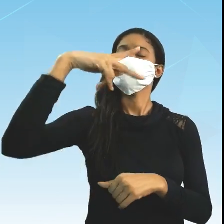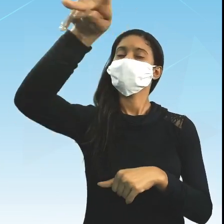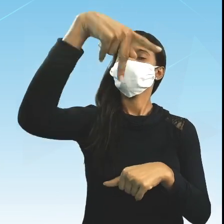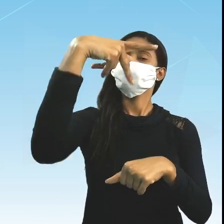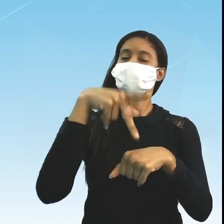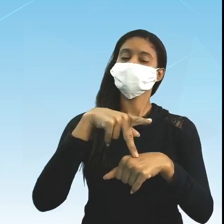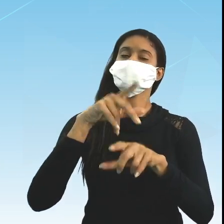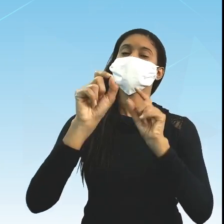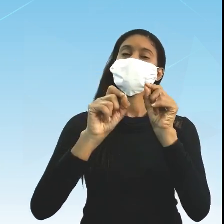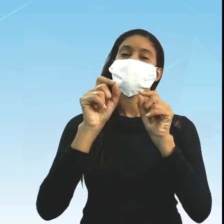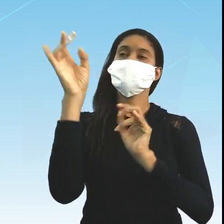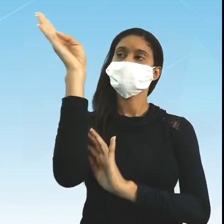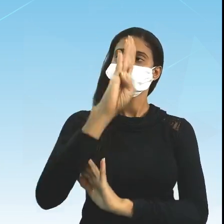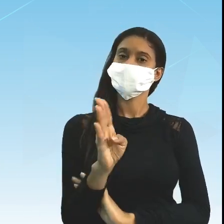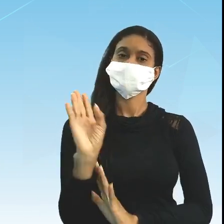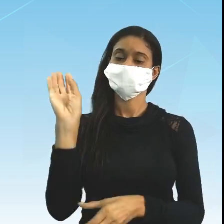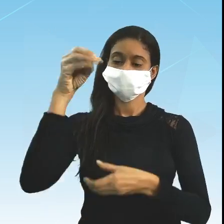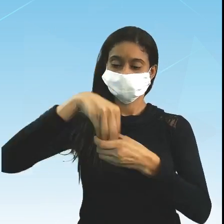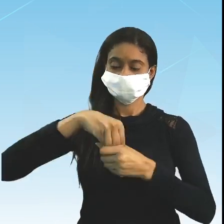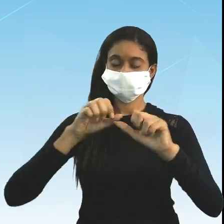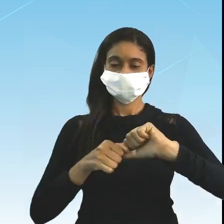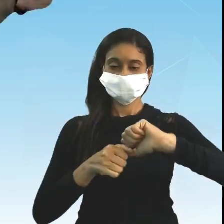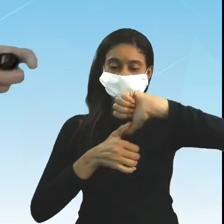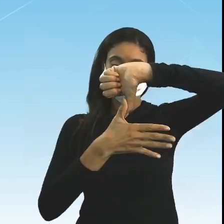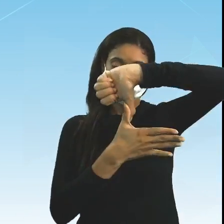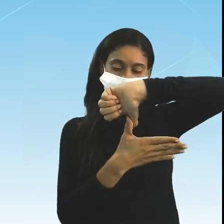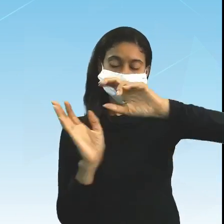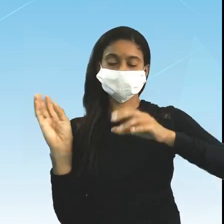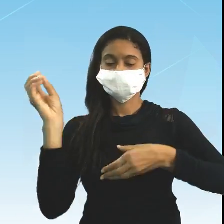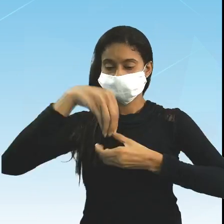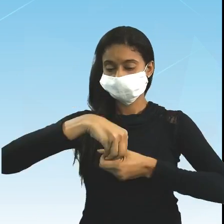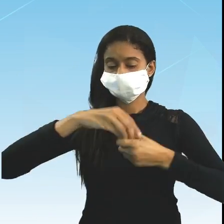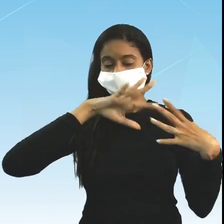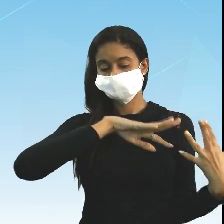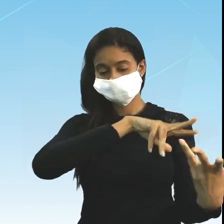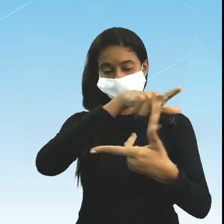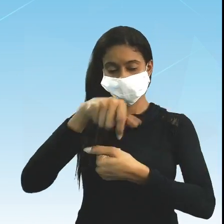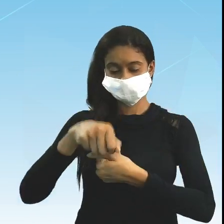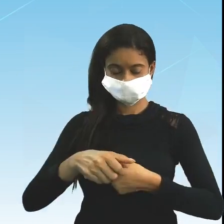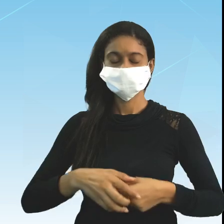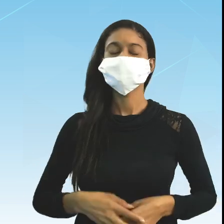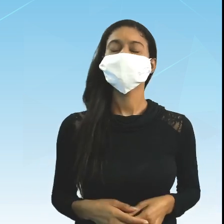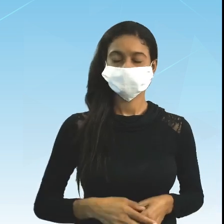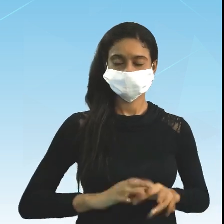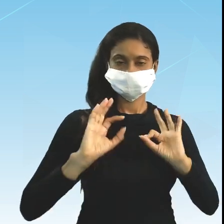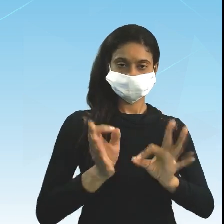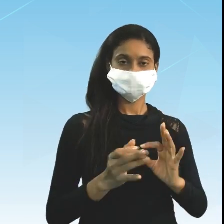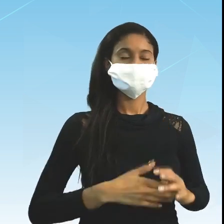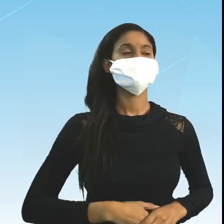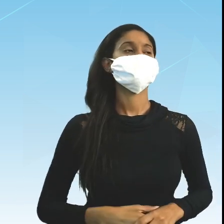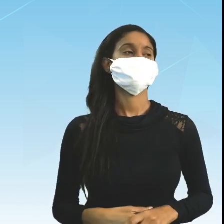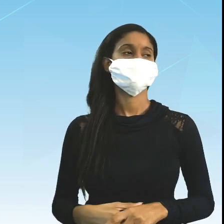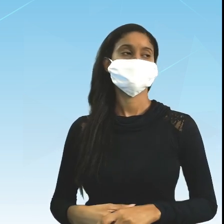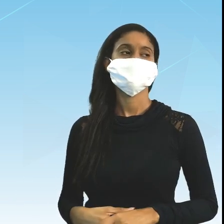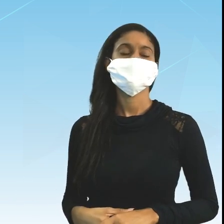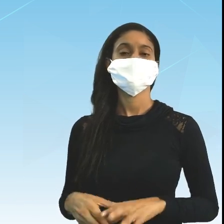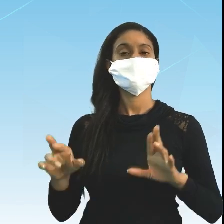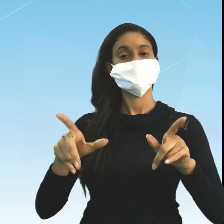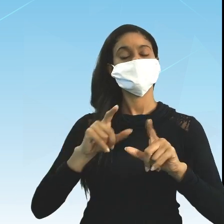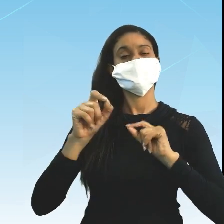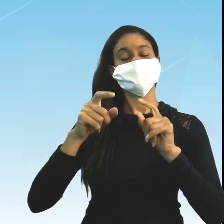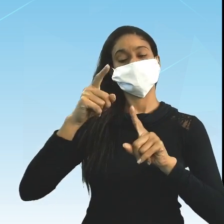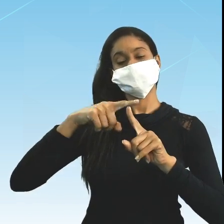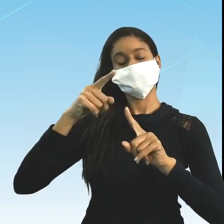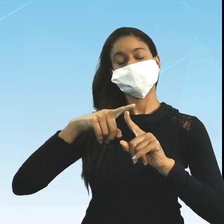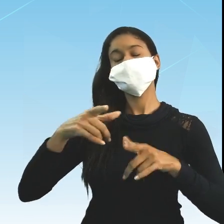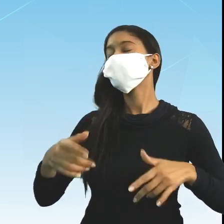Brasil, que está dentro das Américas, está dentro do planetinha chamado Terra, certo? E as diferenças tipo de